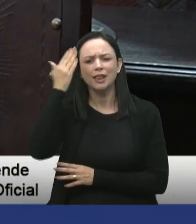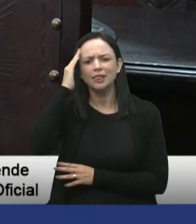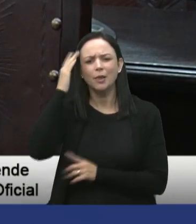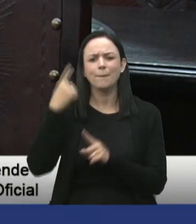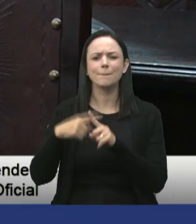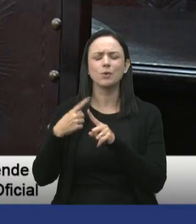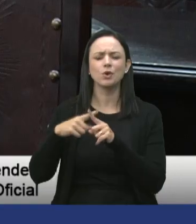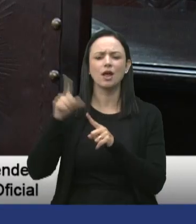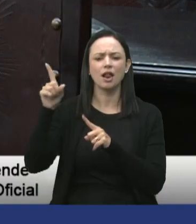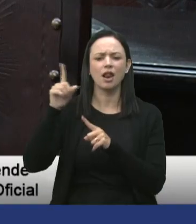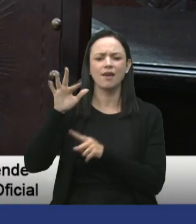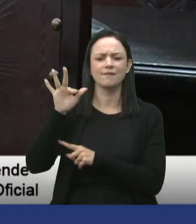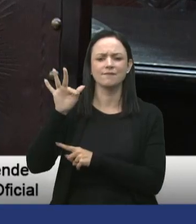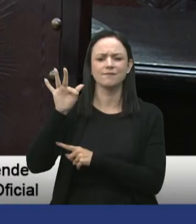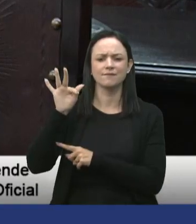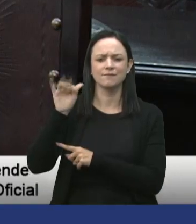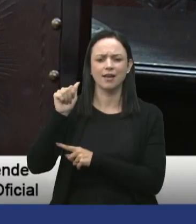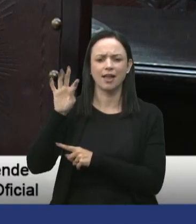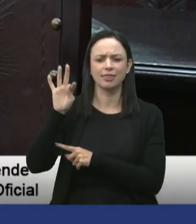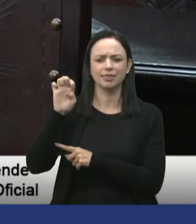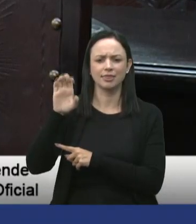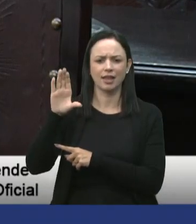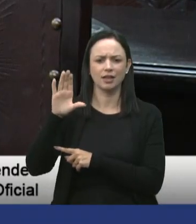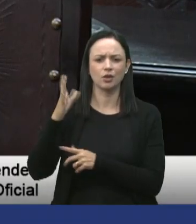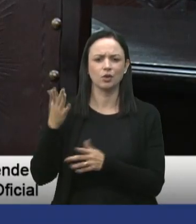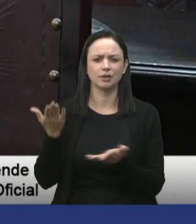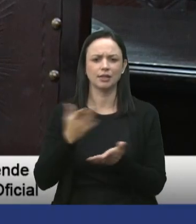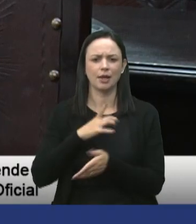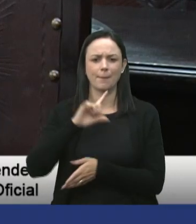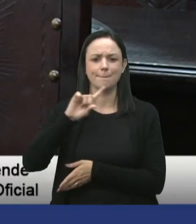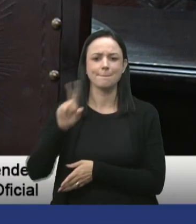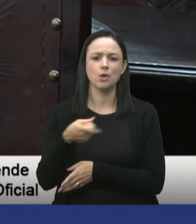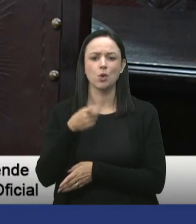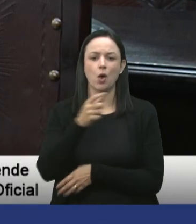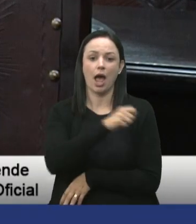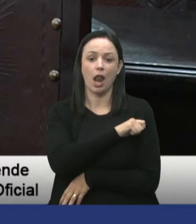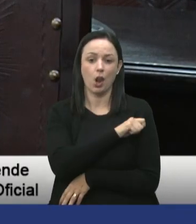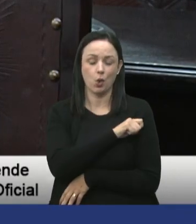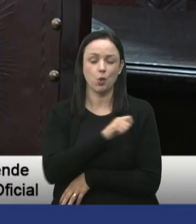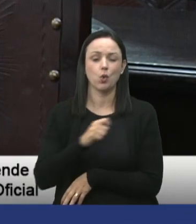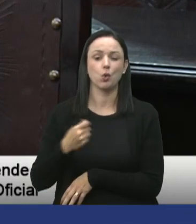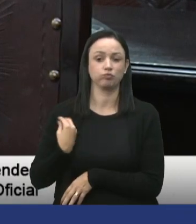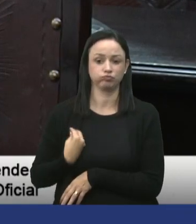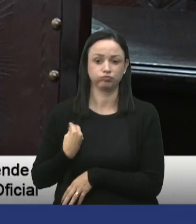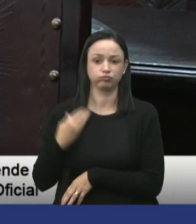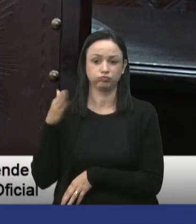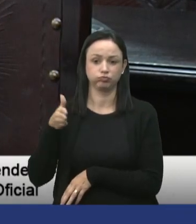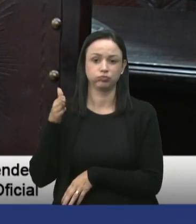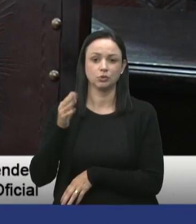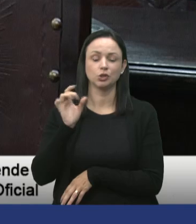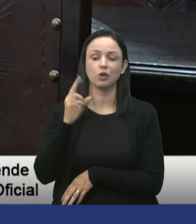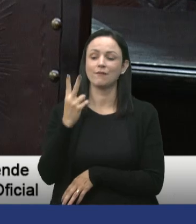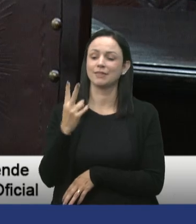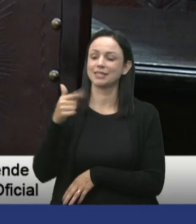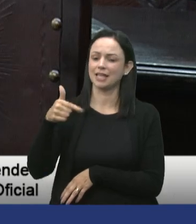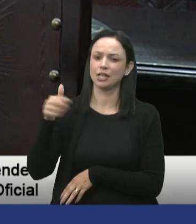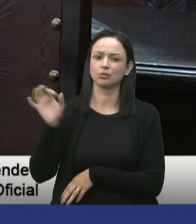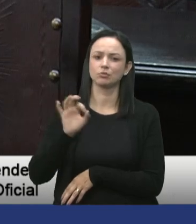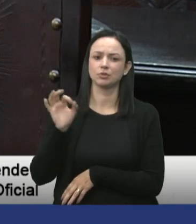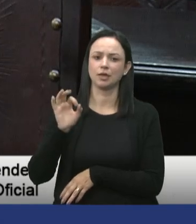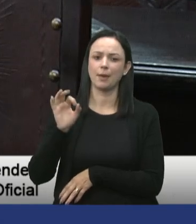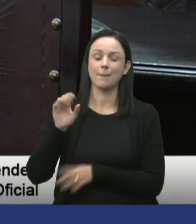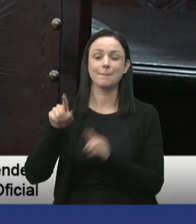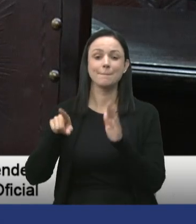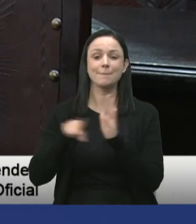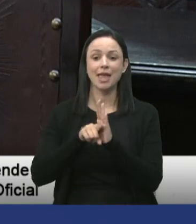FATEC, hoje a gente tem por volta de 1.000 alunos ativos, somente 27%, menos de